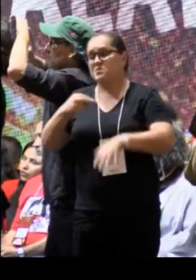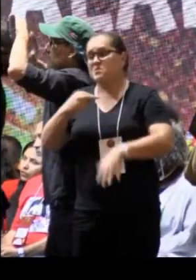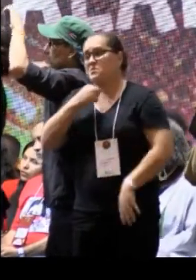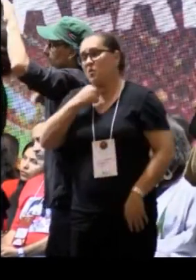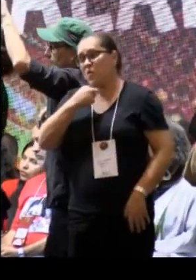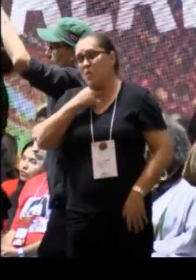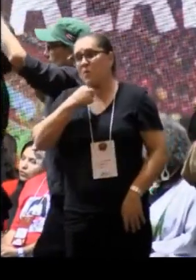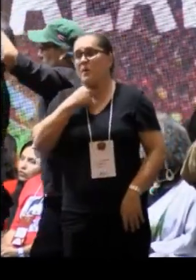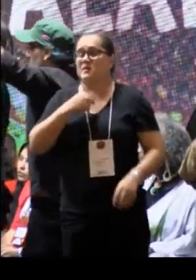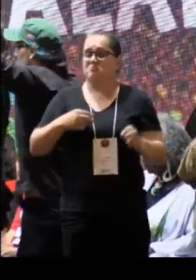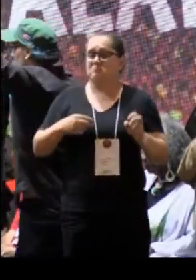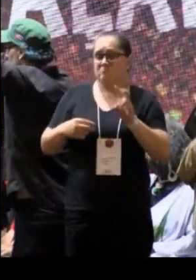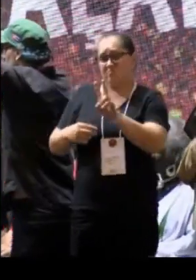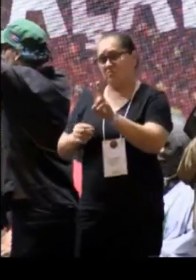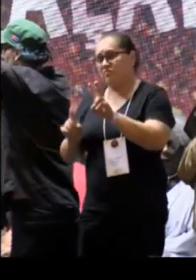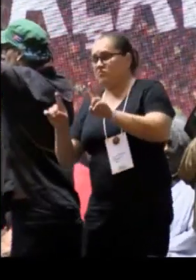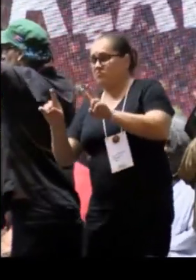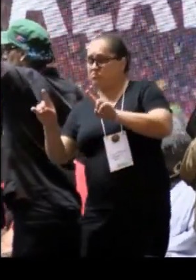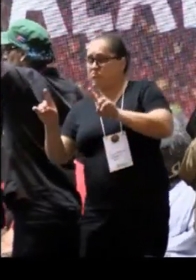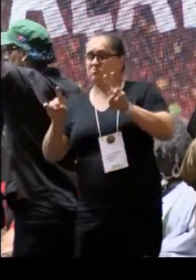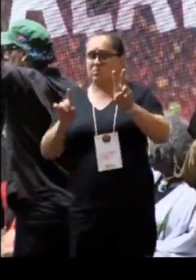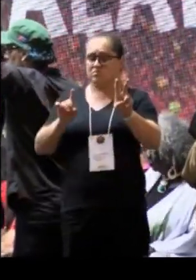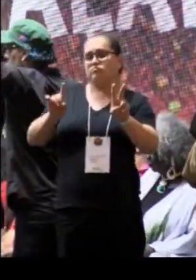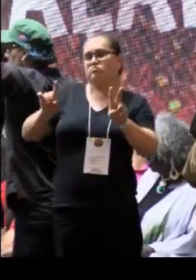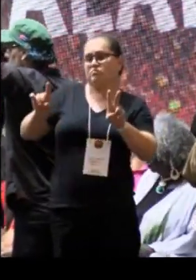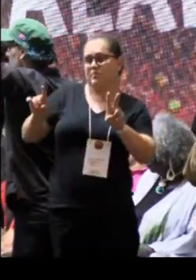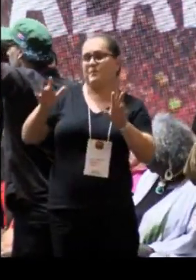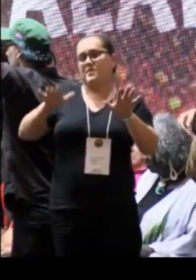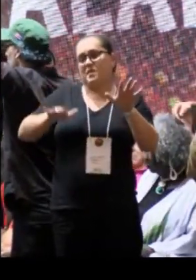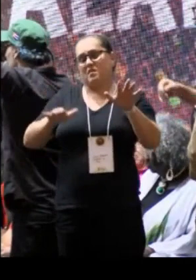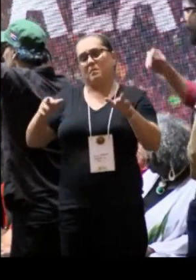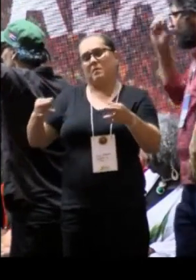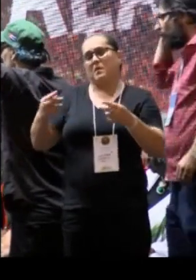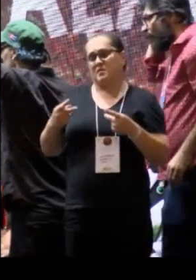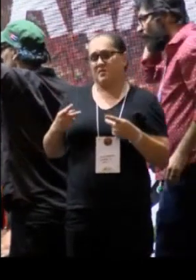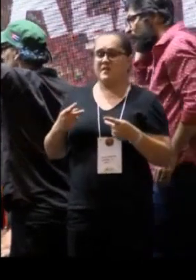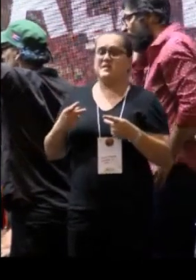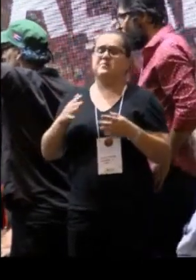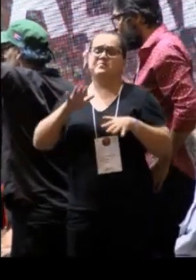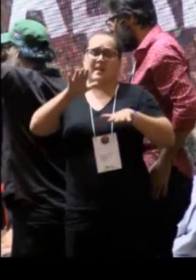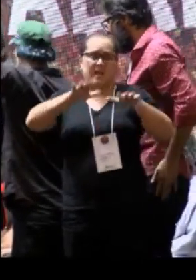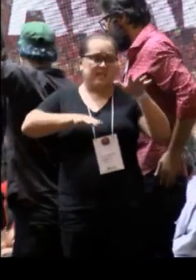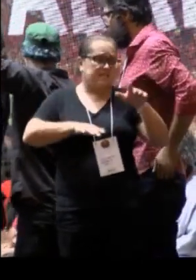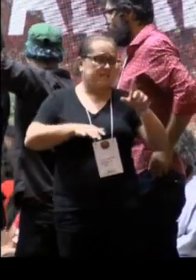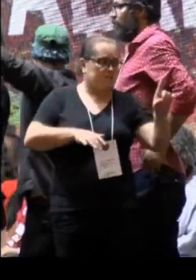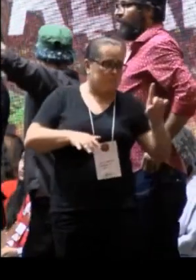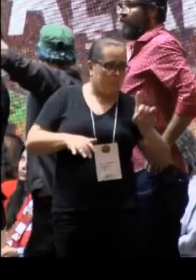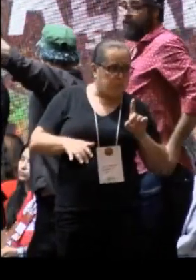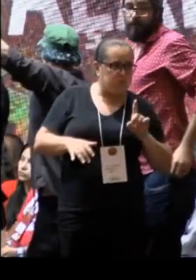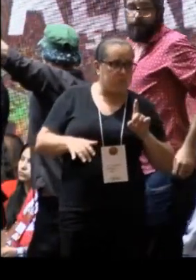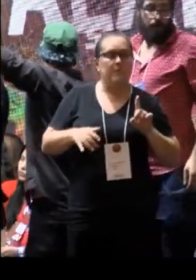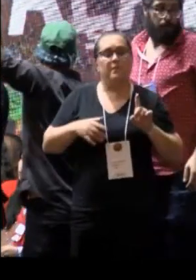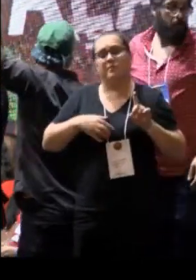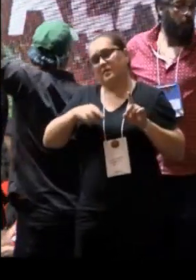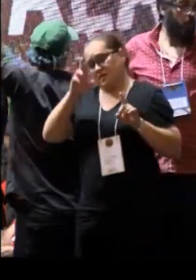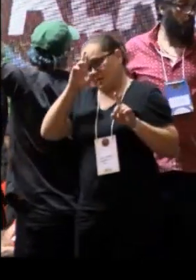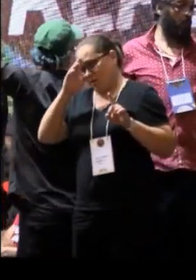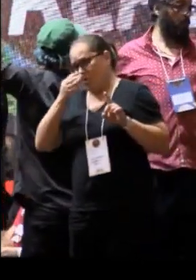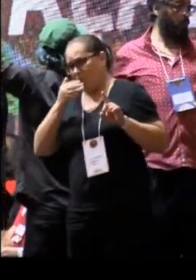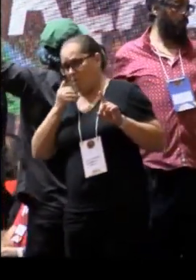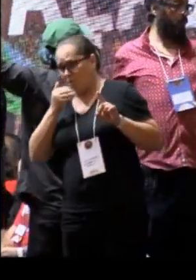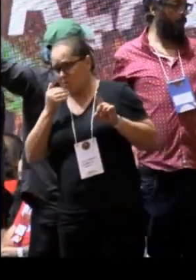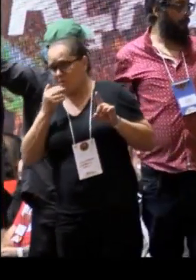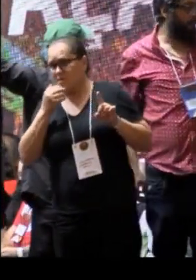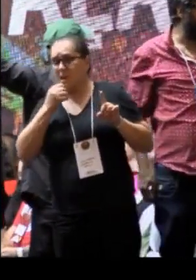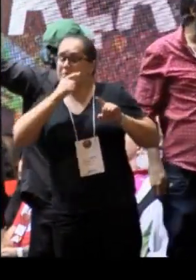às vezes ia dois, às vezes ia um, e começou a dividir. Às vezes eu recebia um, almoçava comigo, depois